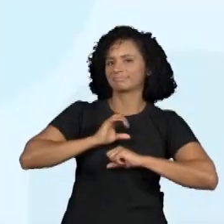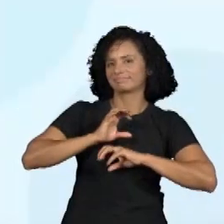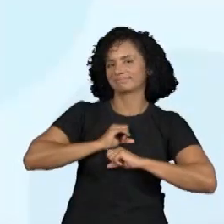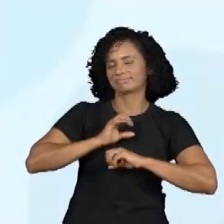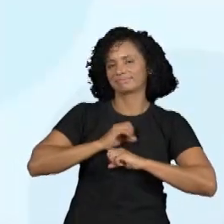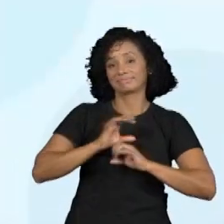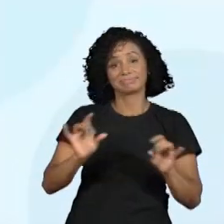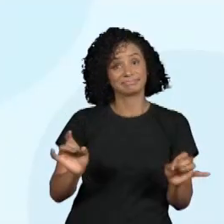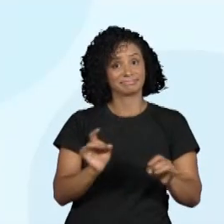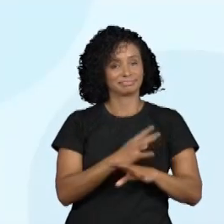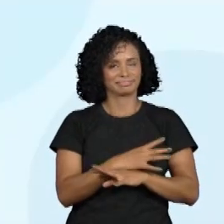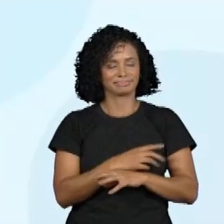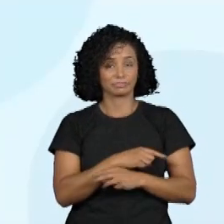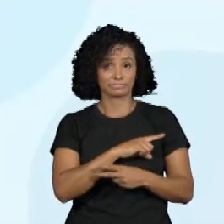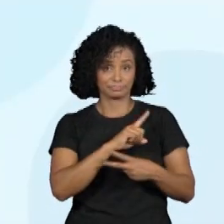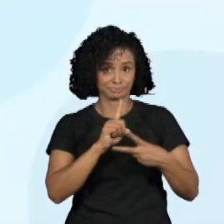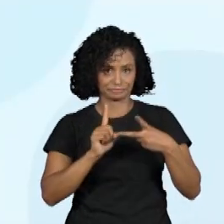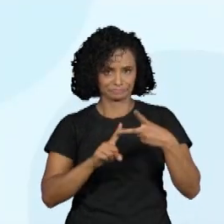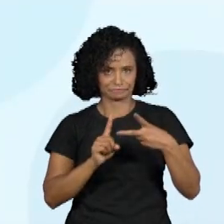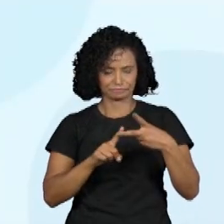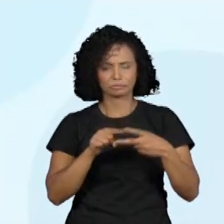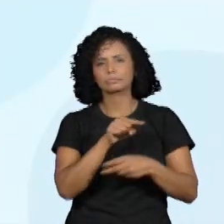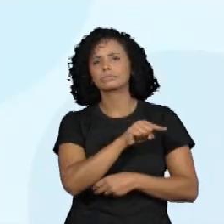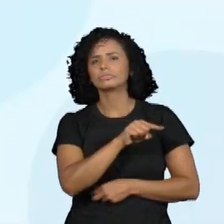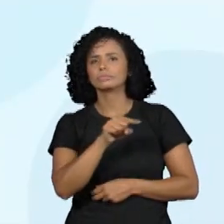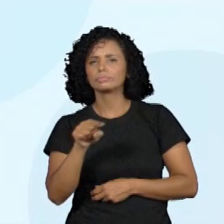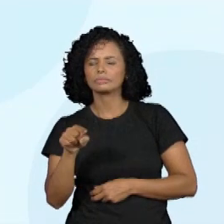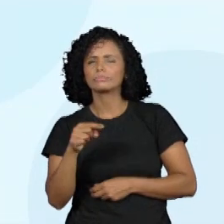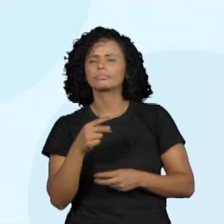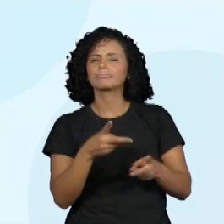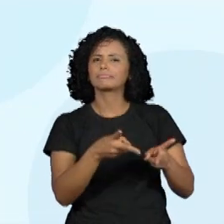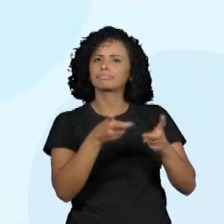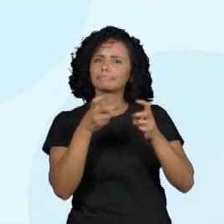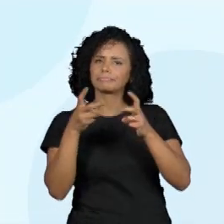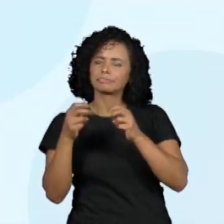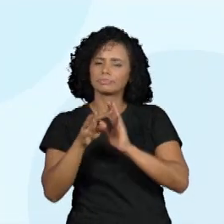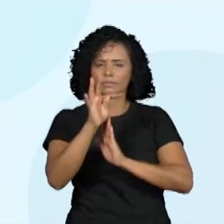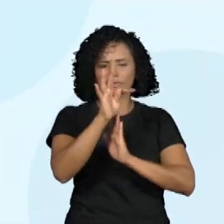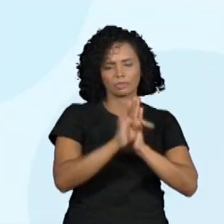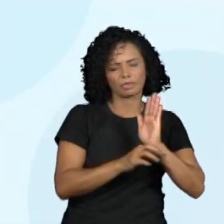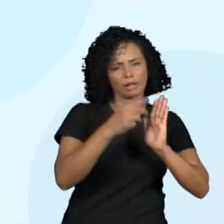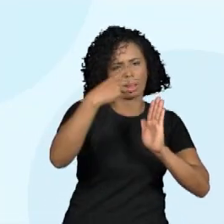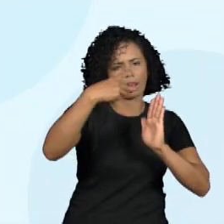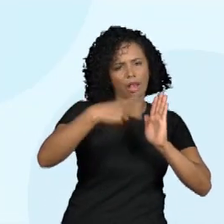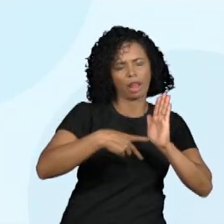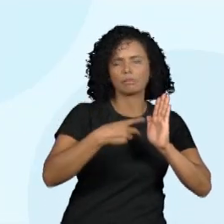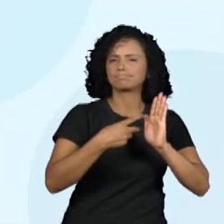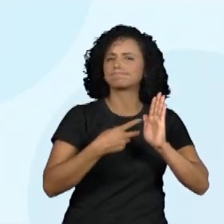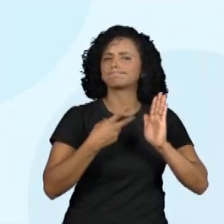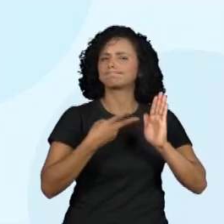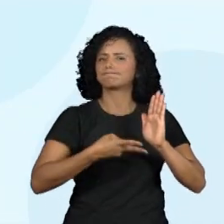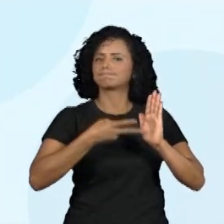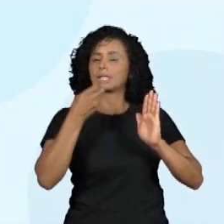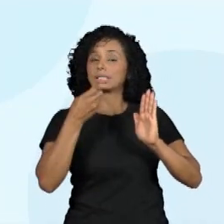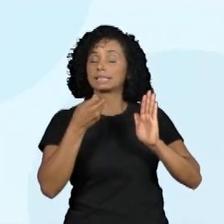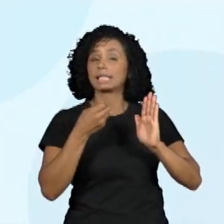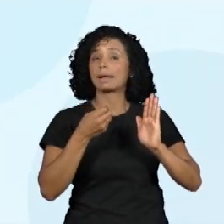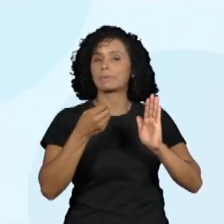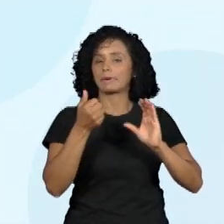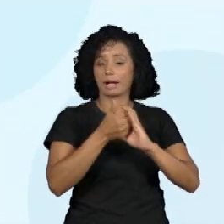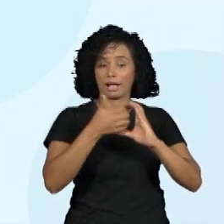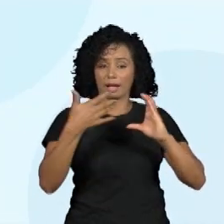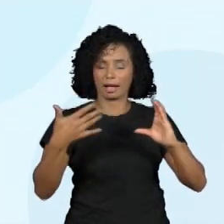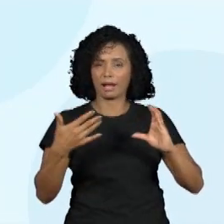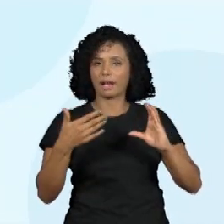segunda. Observe a estrutura do texto e destaque as principais características. Então, vamos retornar ao texto.